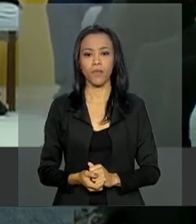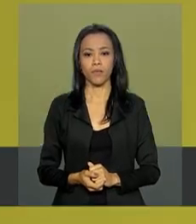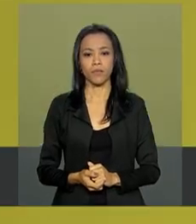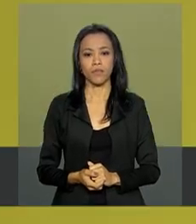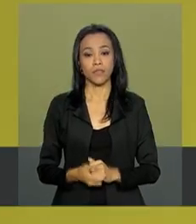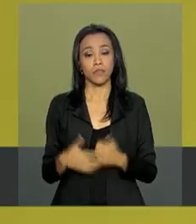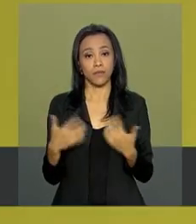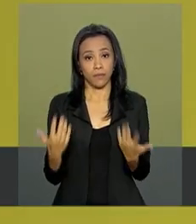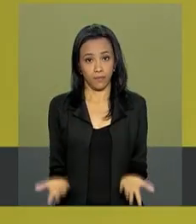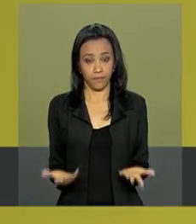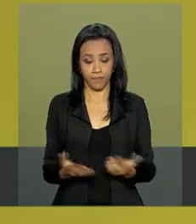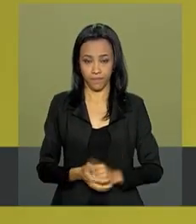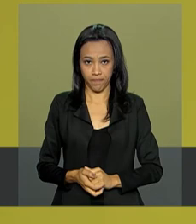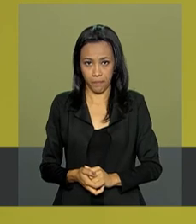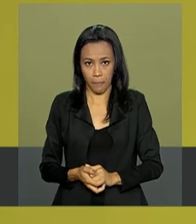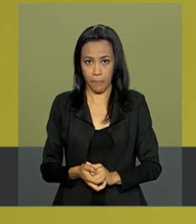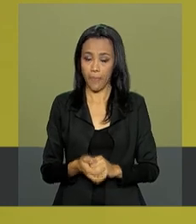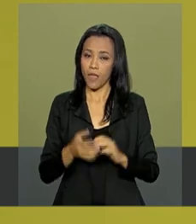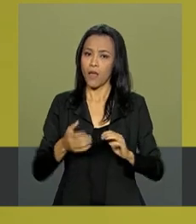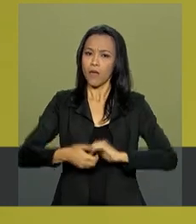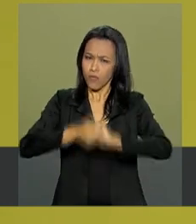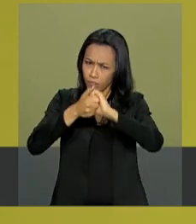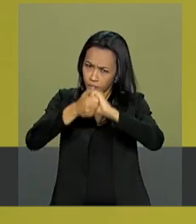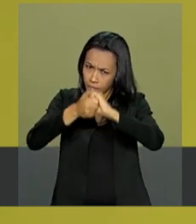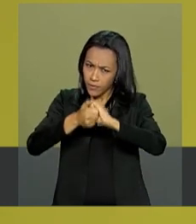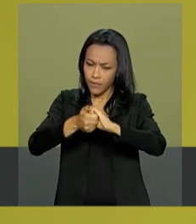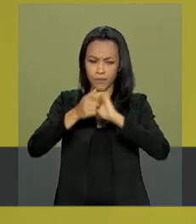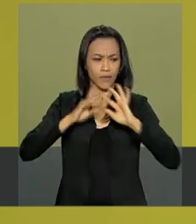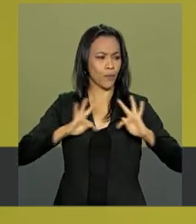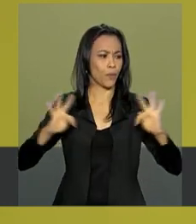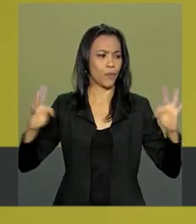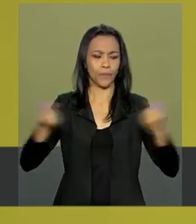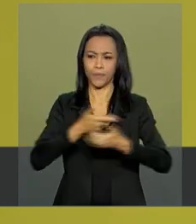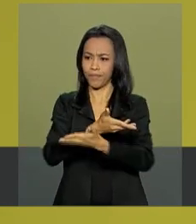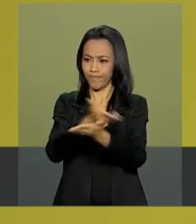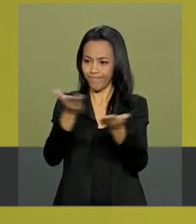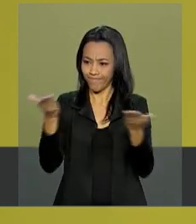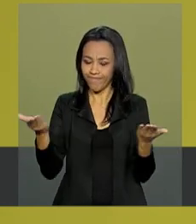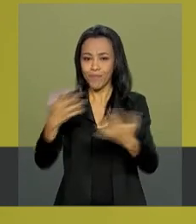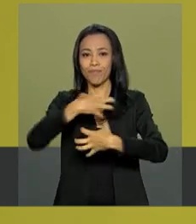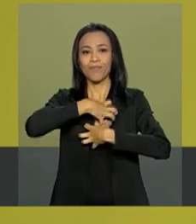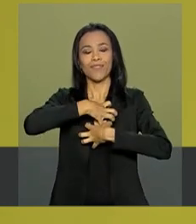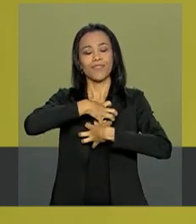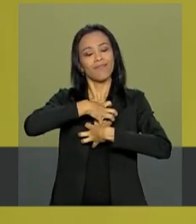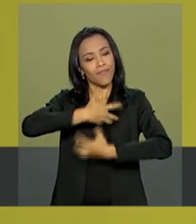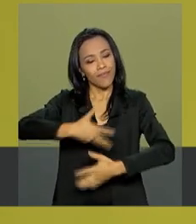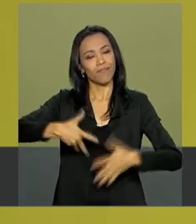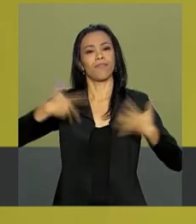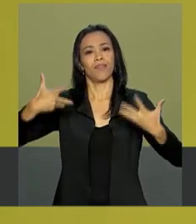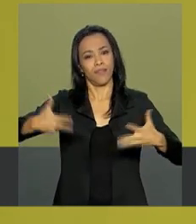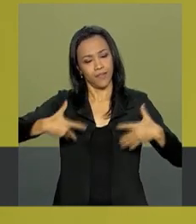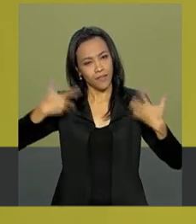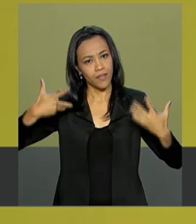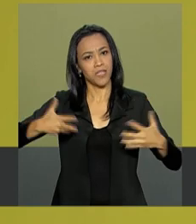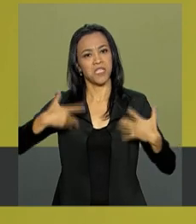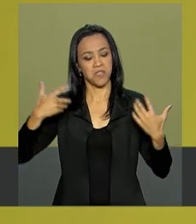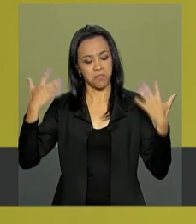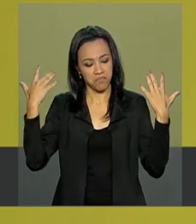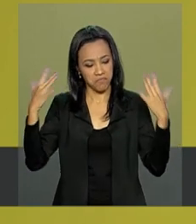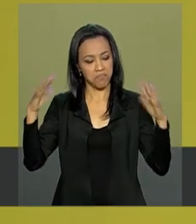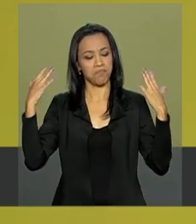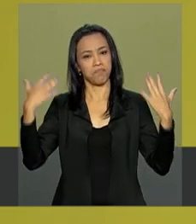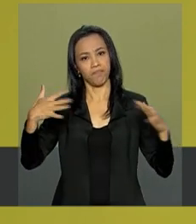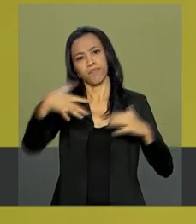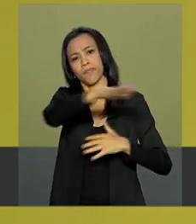Então, cumprimentando a todos, eu quero dizer, naturalmente, que é uma alegria prestigiar a agricultura, prestigiar